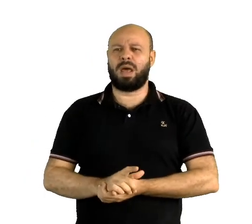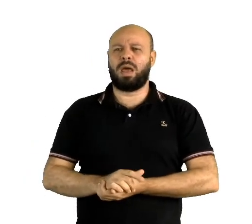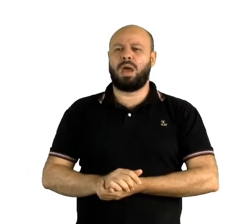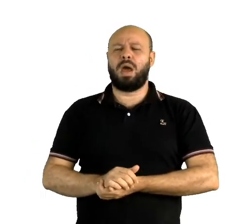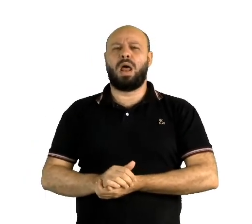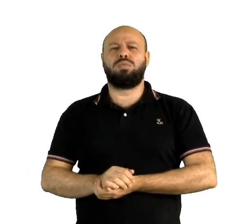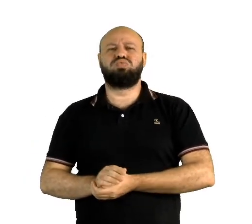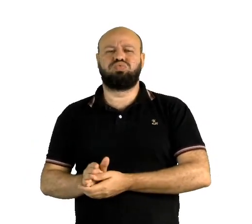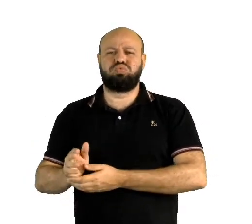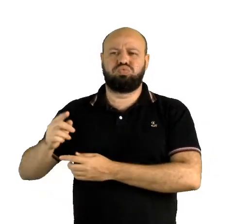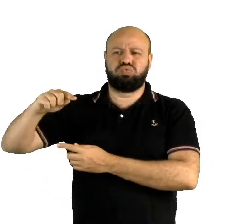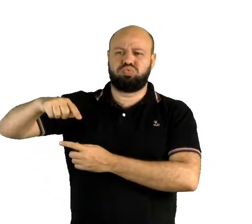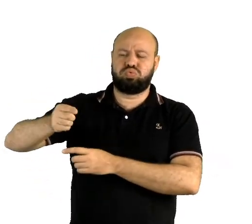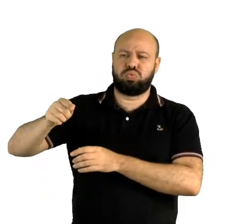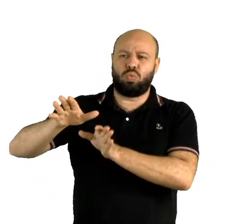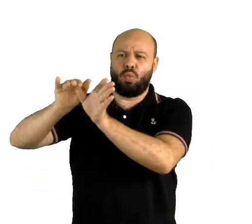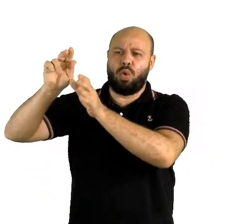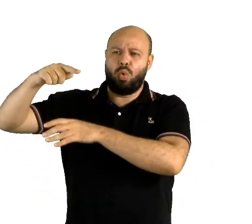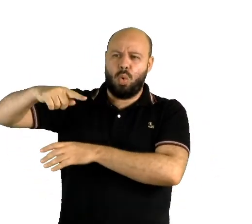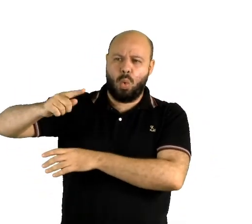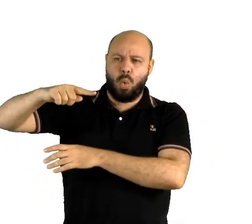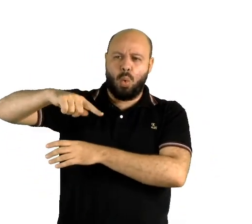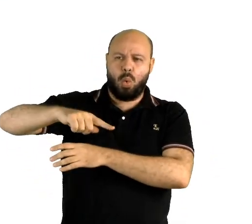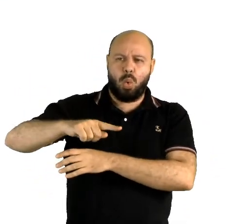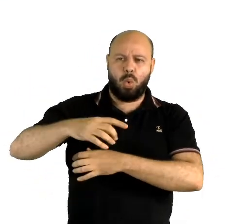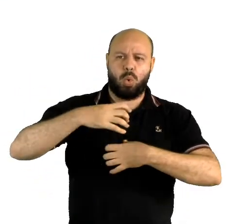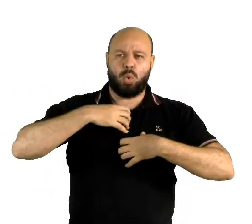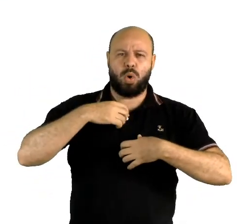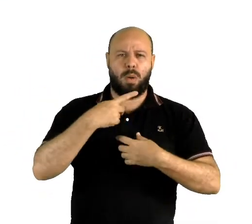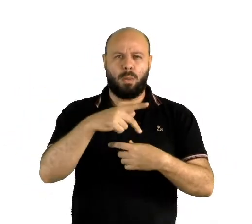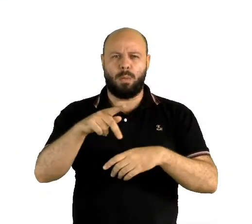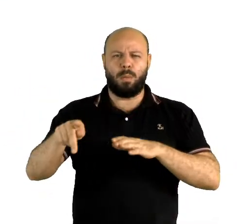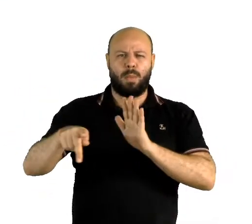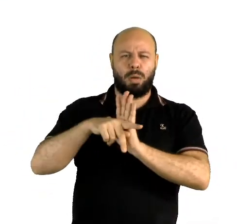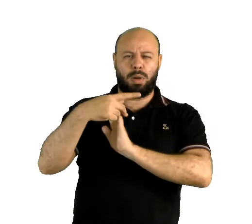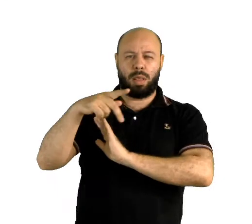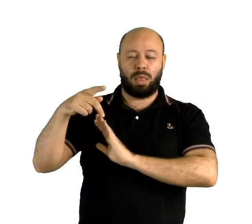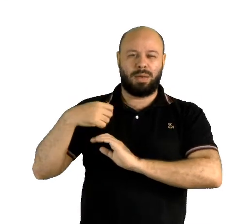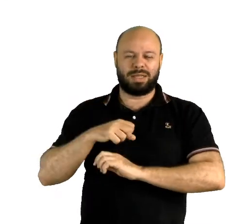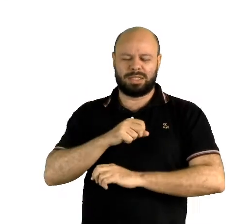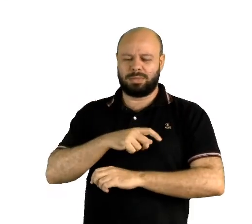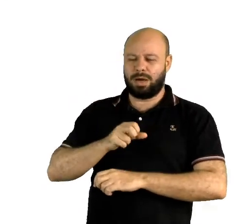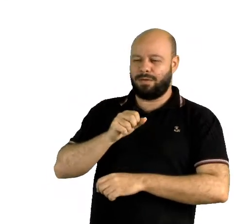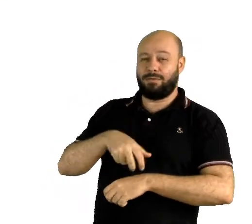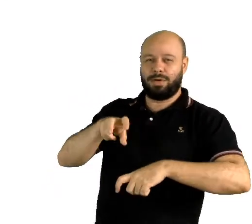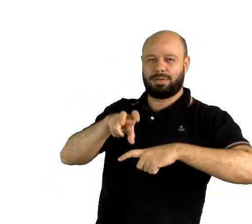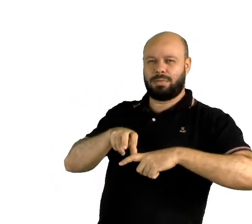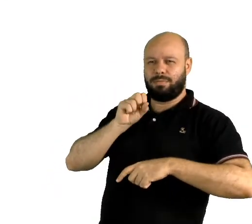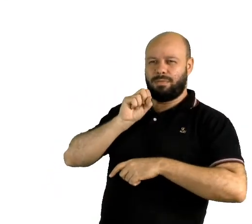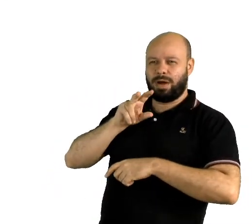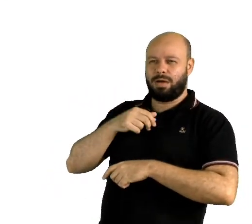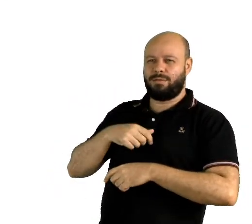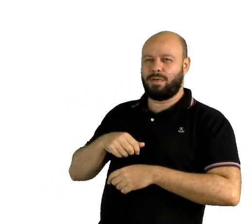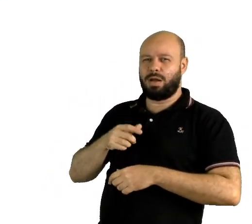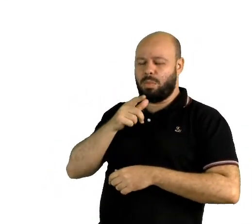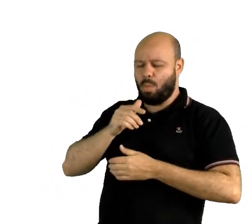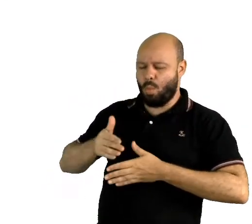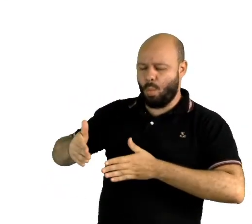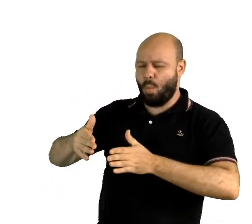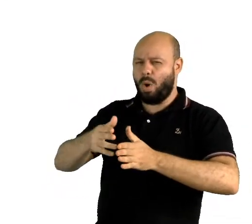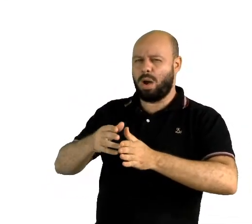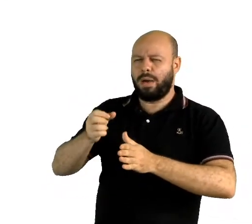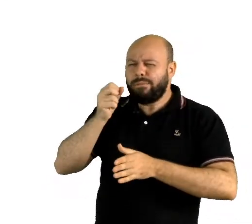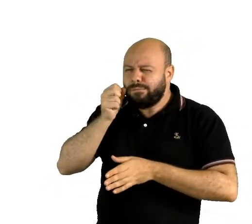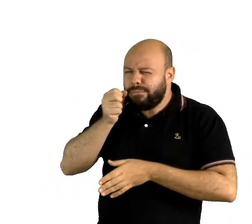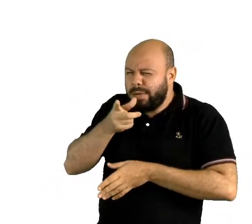chama a atenção. Para quem gosta de observá-las, sentar à beira de um laguinho ou um riacho e fixar